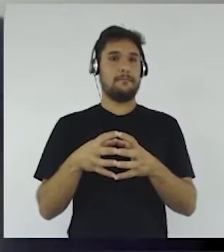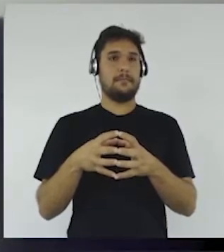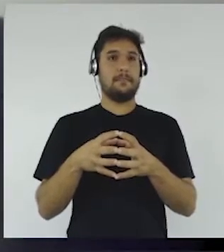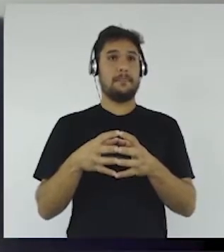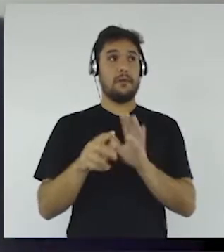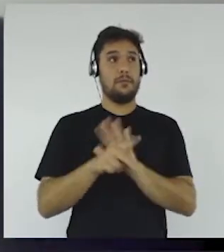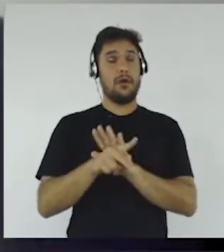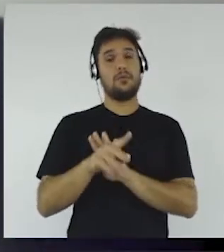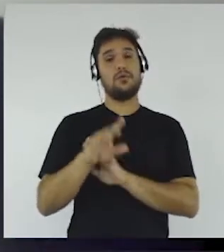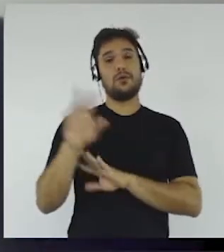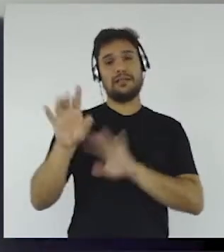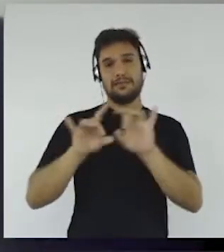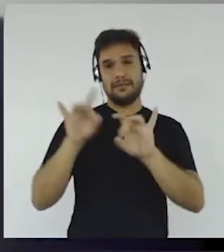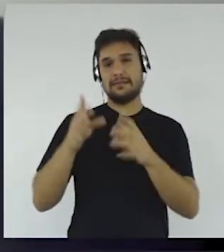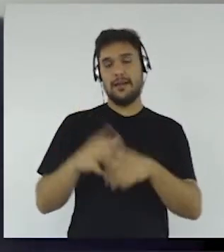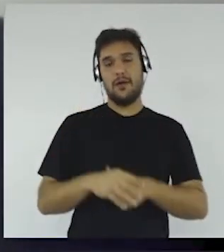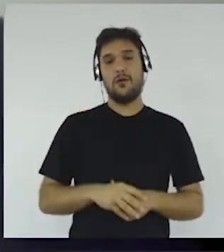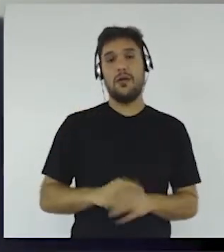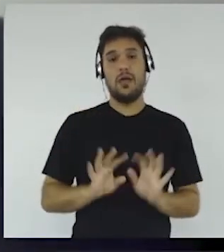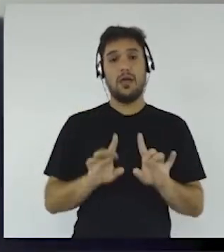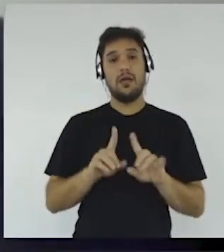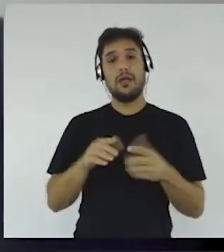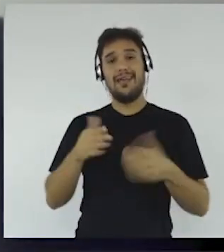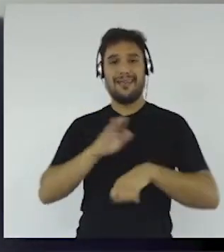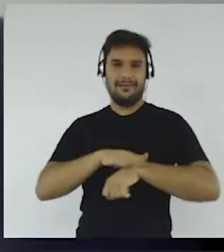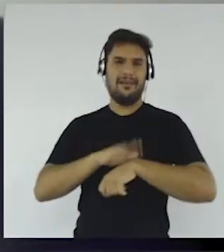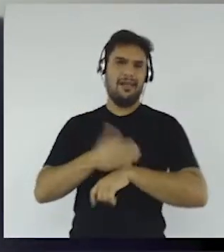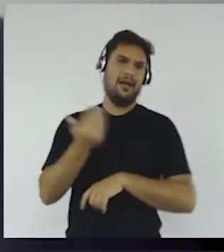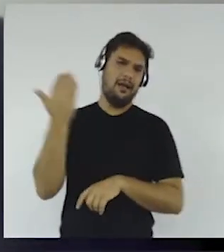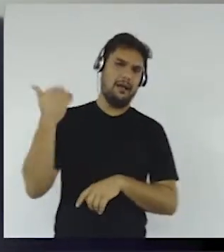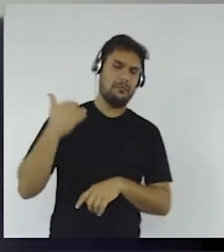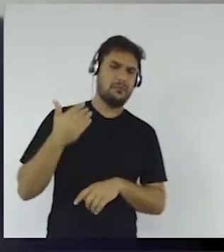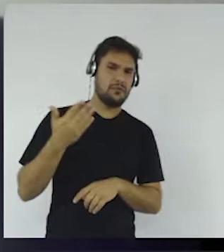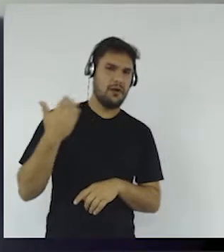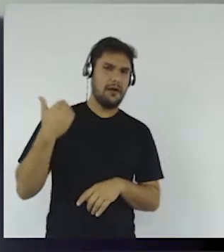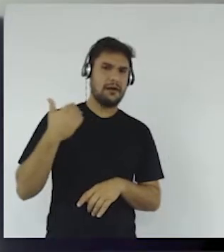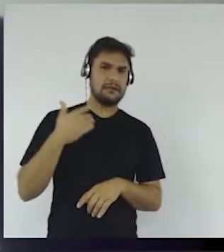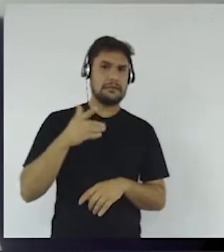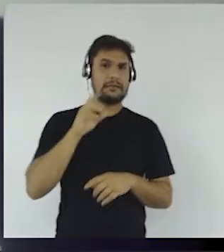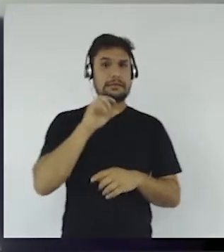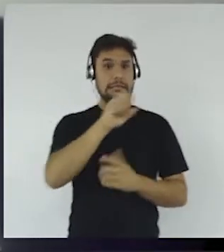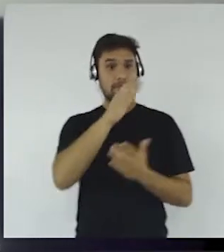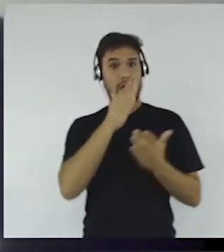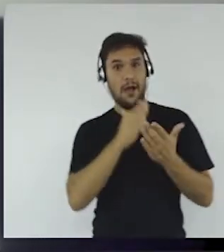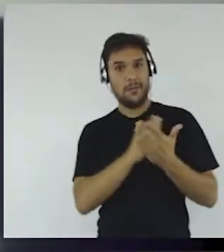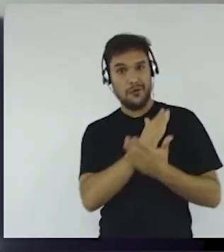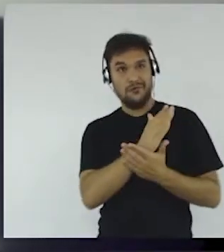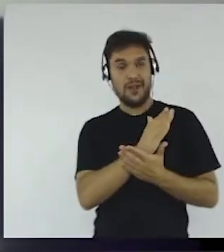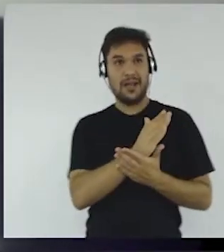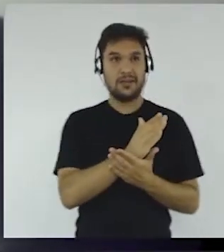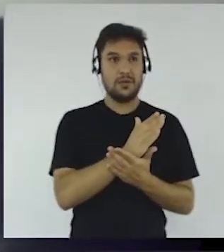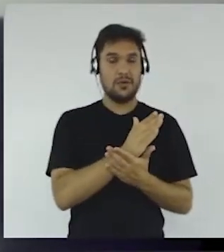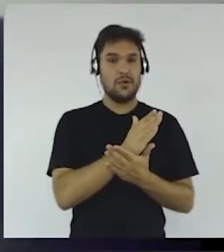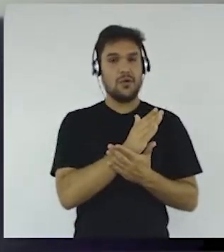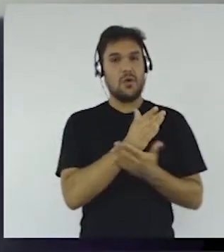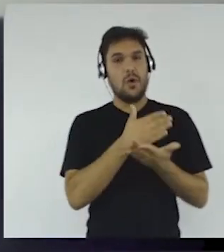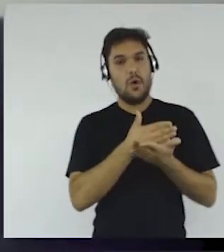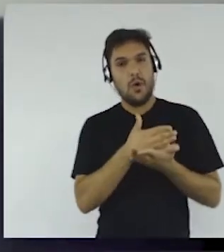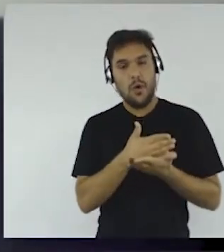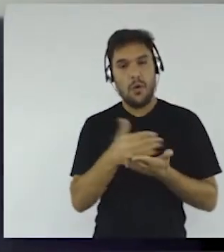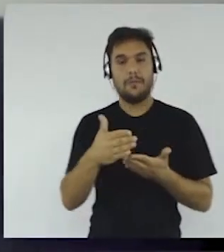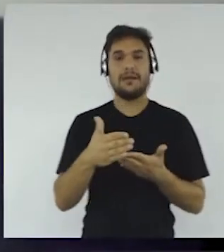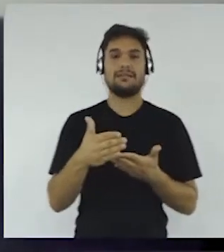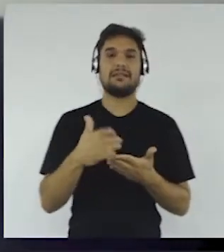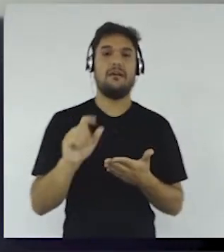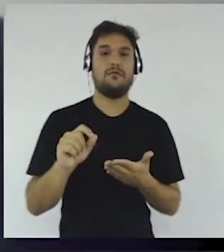órgão especial. E naquela época, quando se era aprovado, se caminhava primeiro